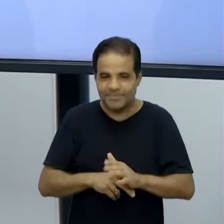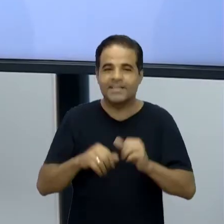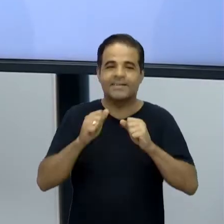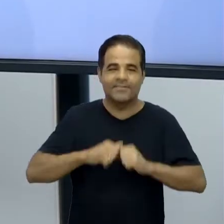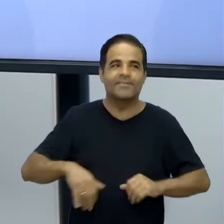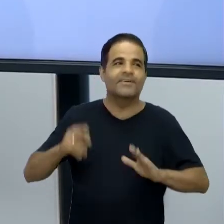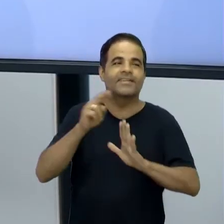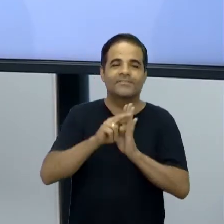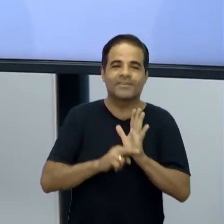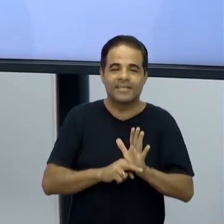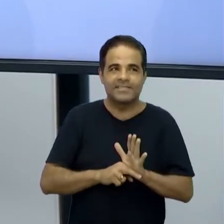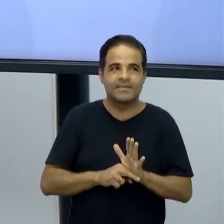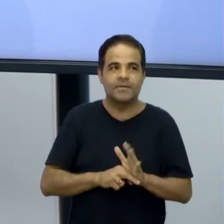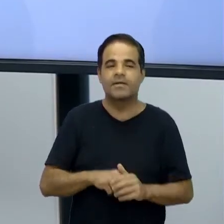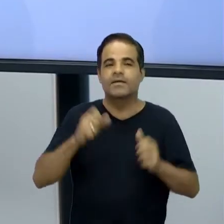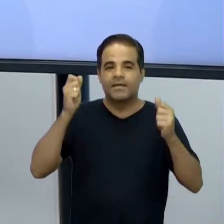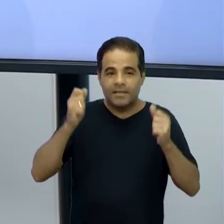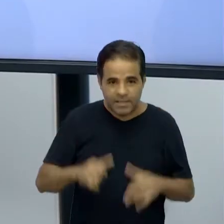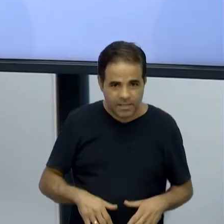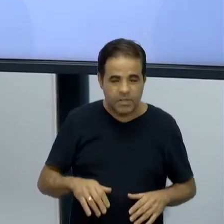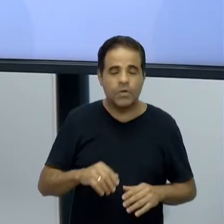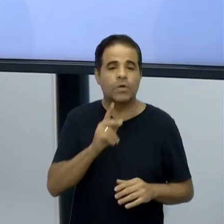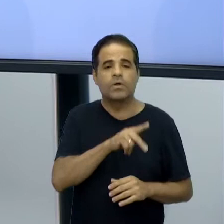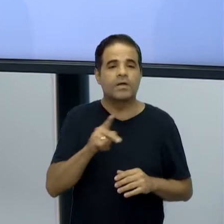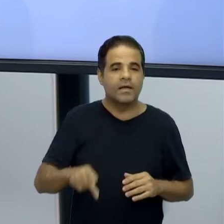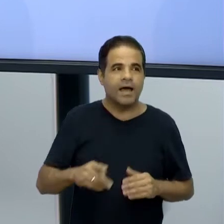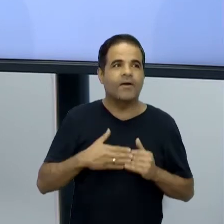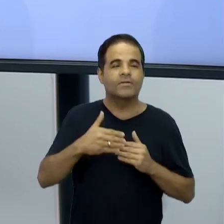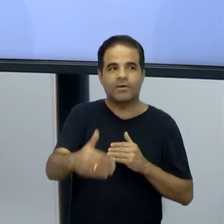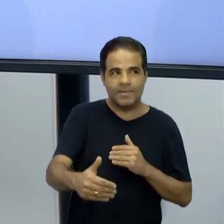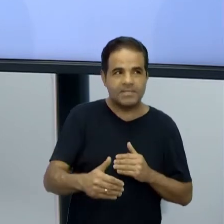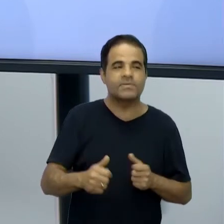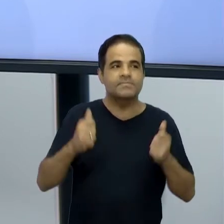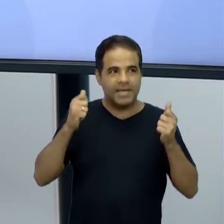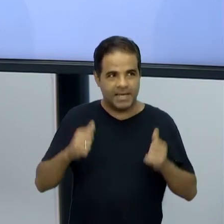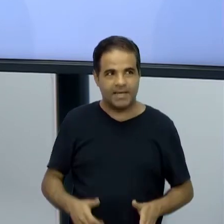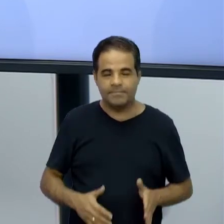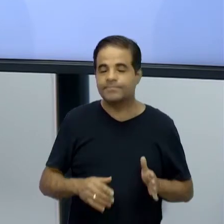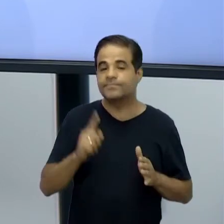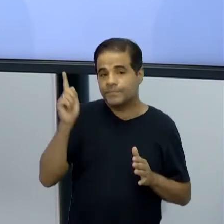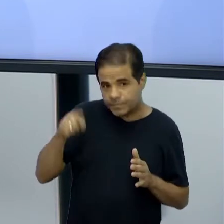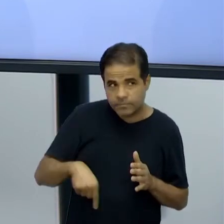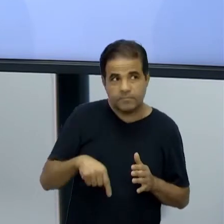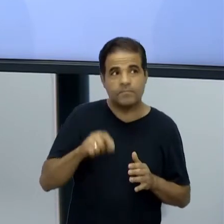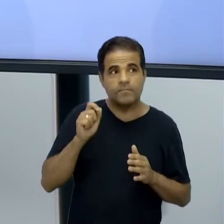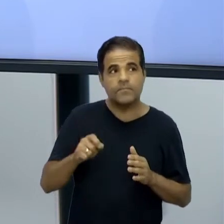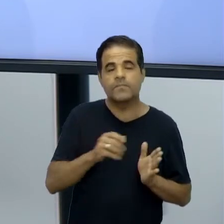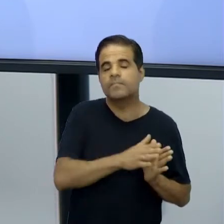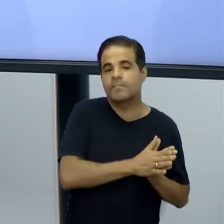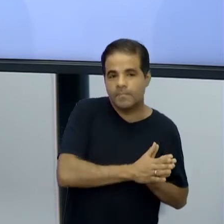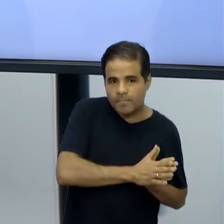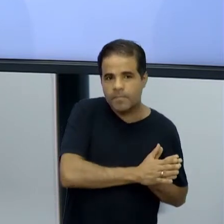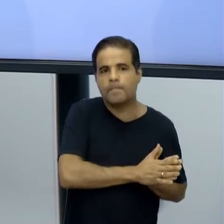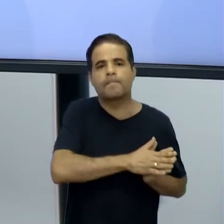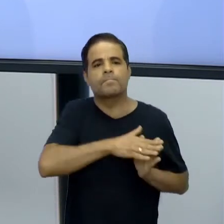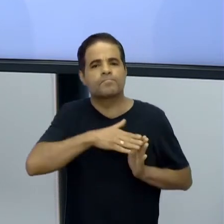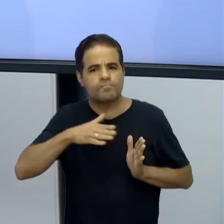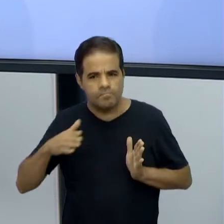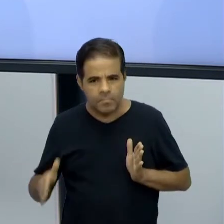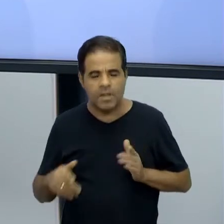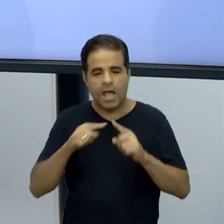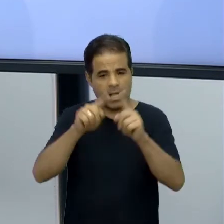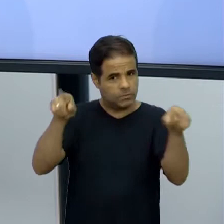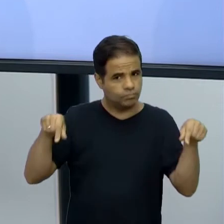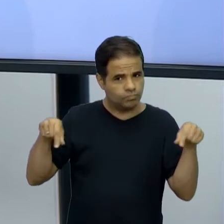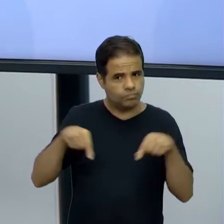na sistematização, o Heitor e a Suelen que tiveram aqui, eles estavam lá em Caçapava, eles conversaram com os estudantes que estavam aqui no